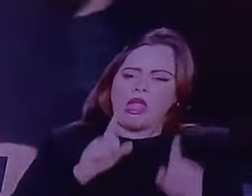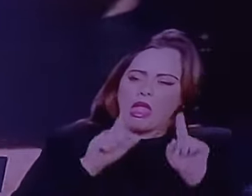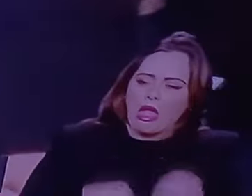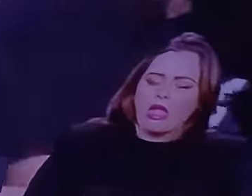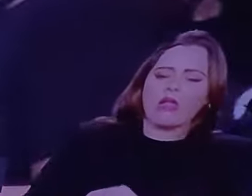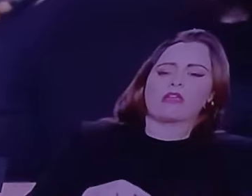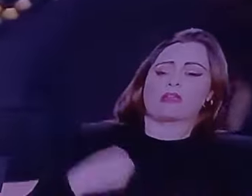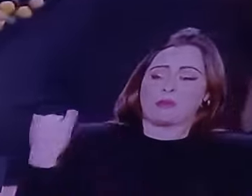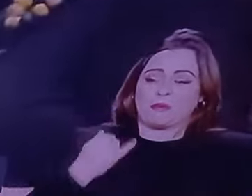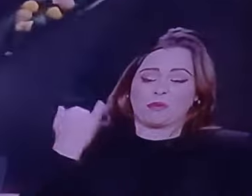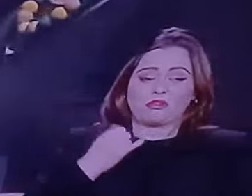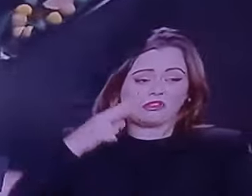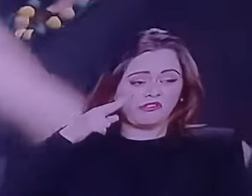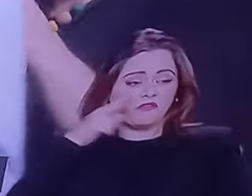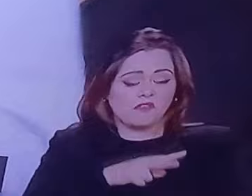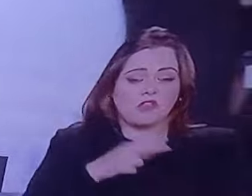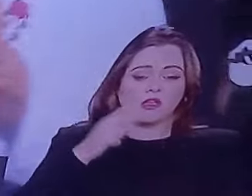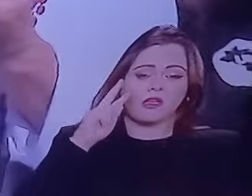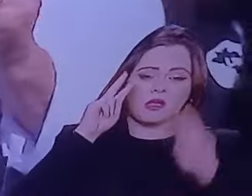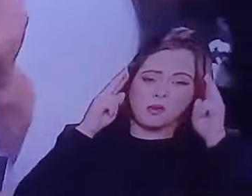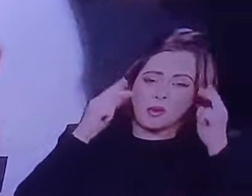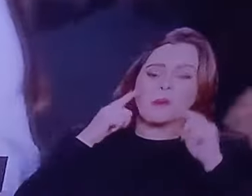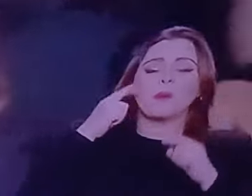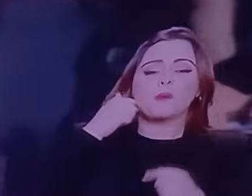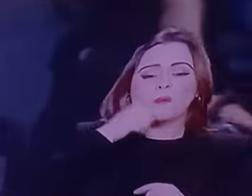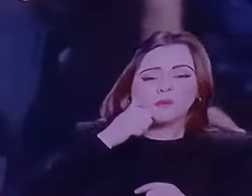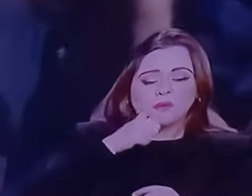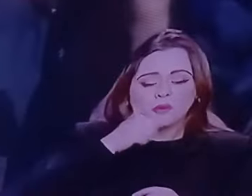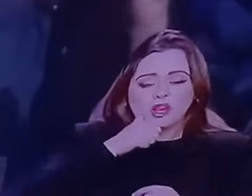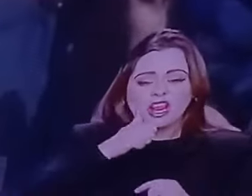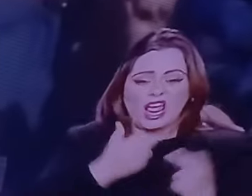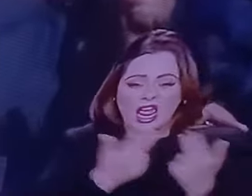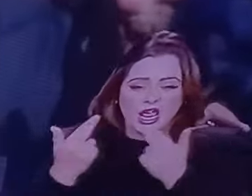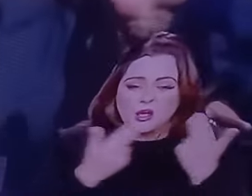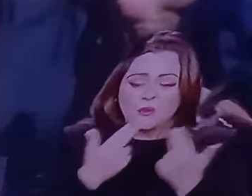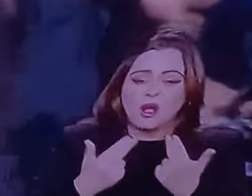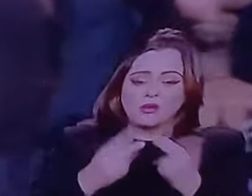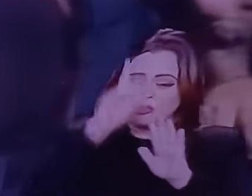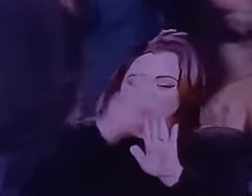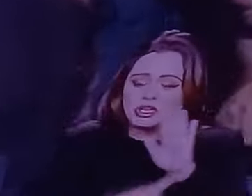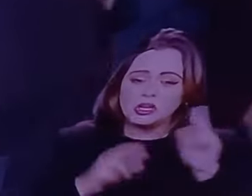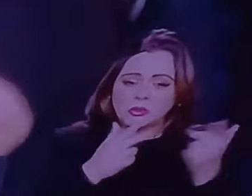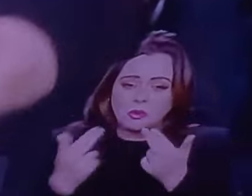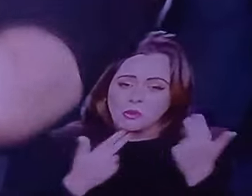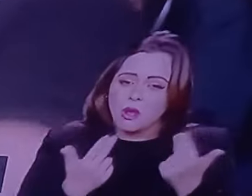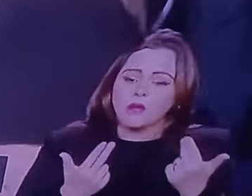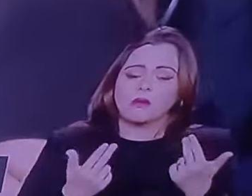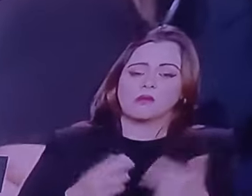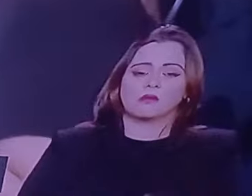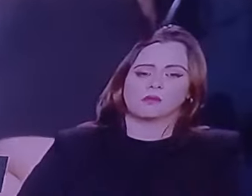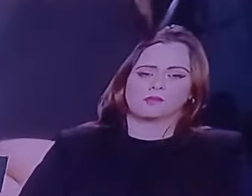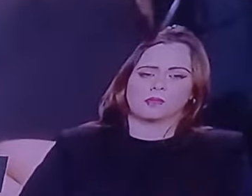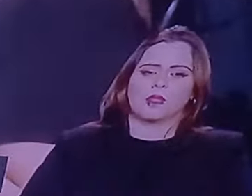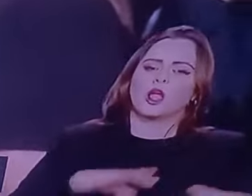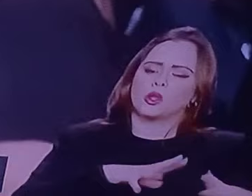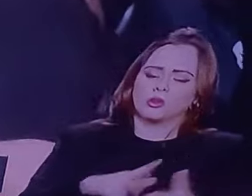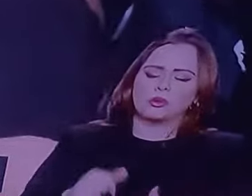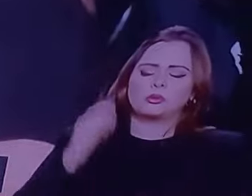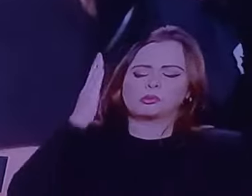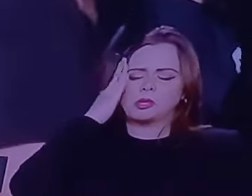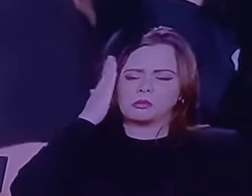a mulher como a nossa semelhante, igual, com os mesmos direitos. E todos nós